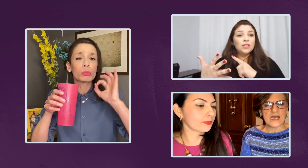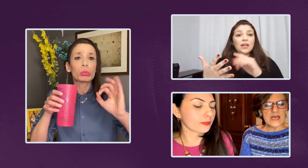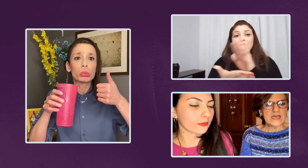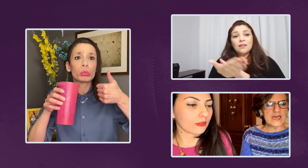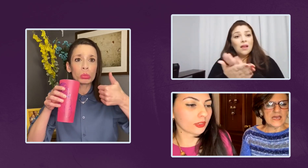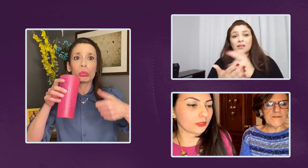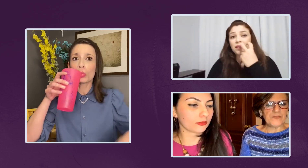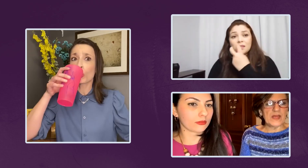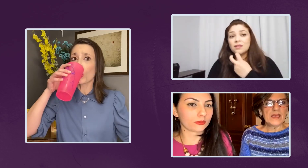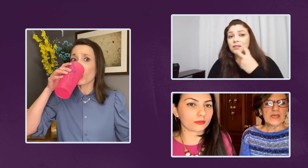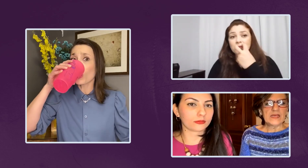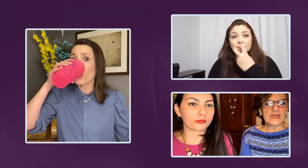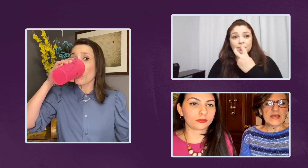sinais.